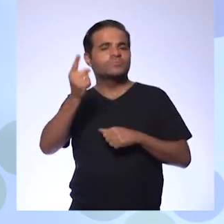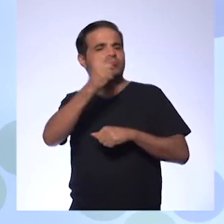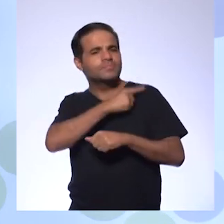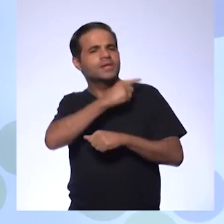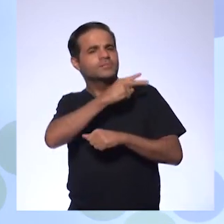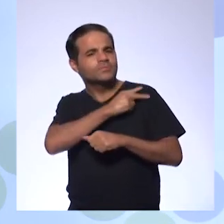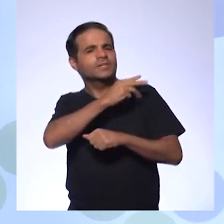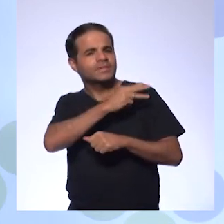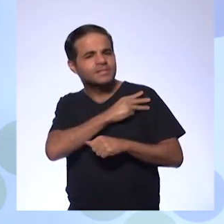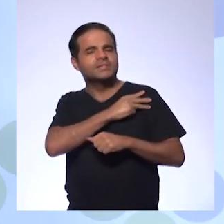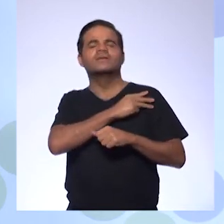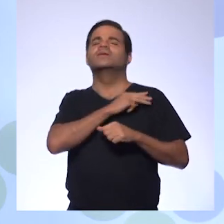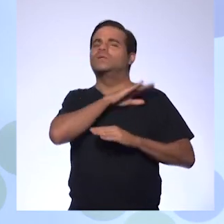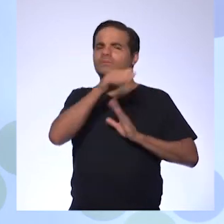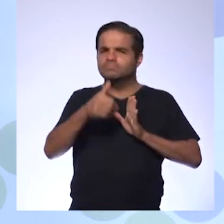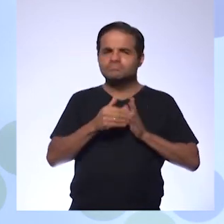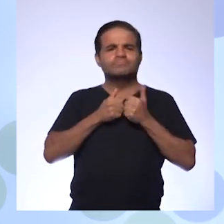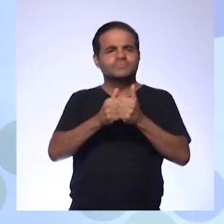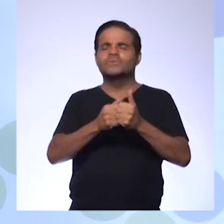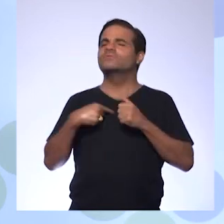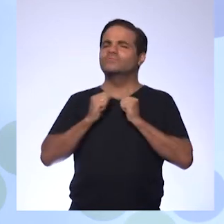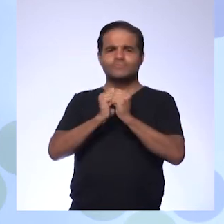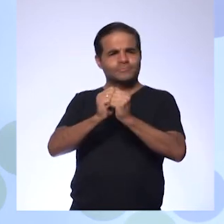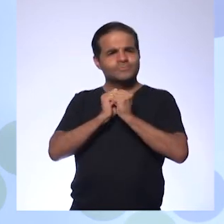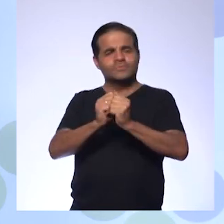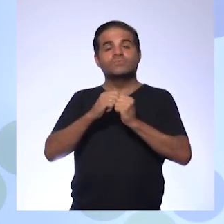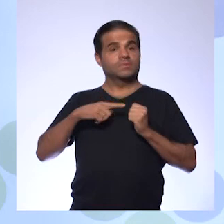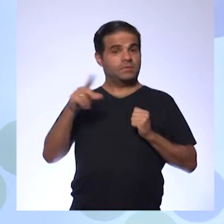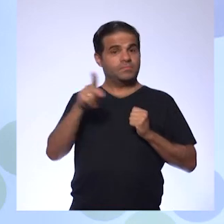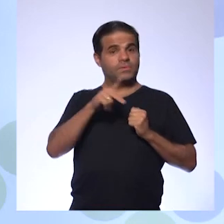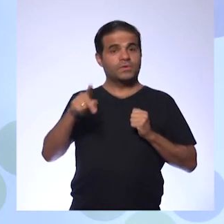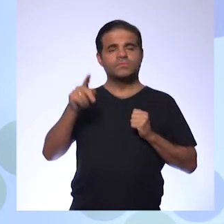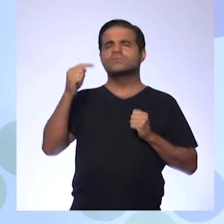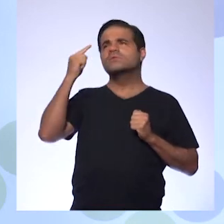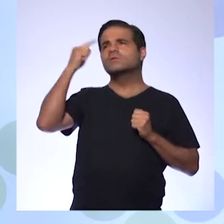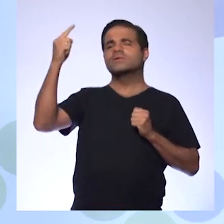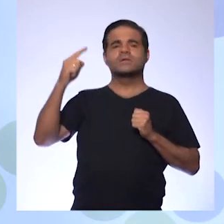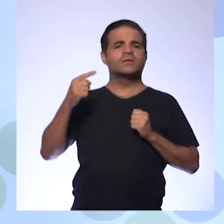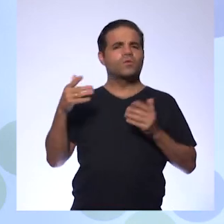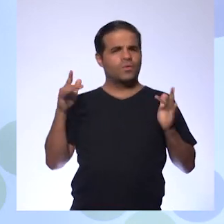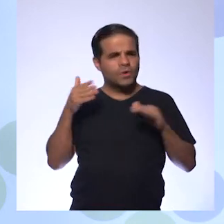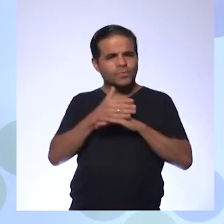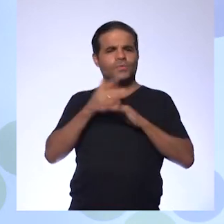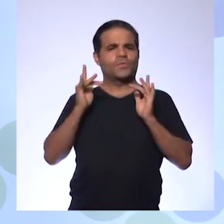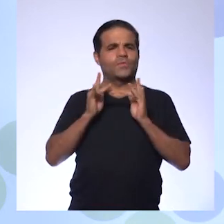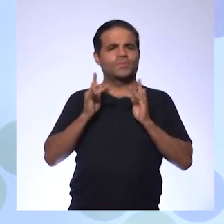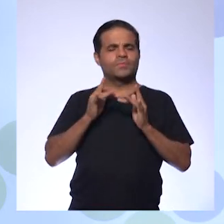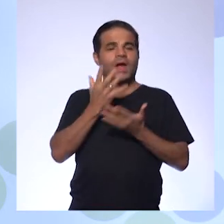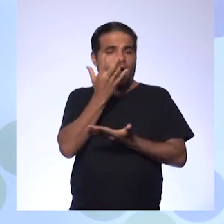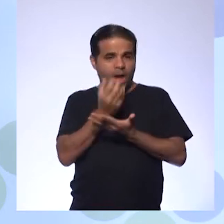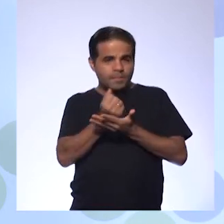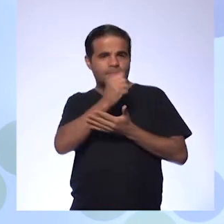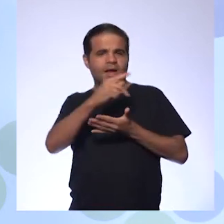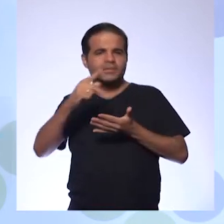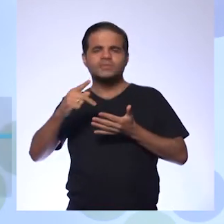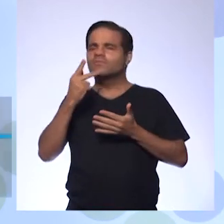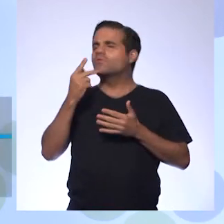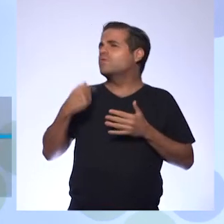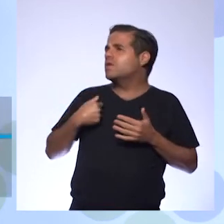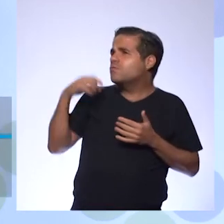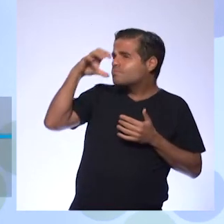segunda, terceira série do ensino médio. Estamos com vocês. Tem uma professora que entrou em contato hoje conosco no aplicativo e diz, olha, eu estou